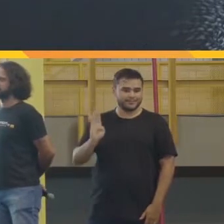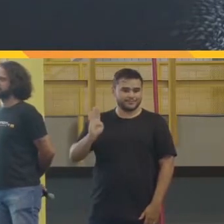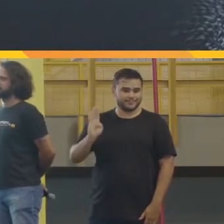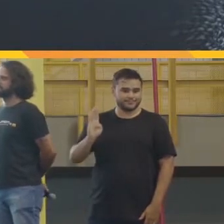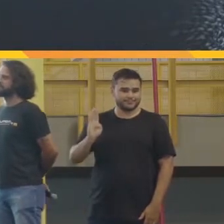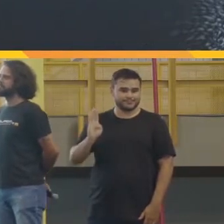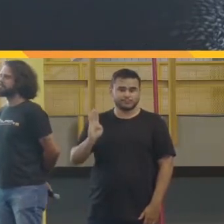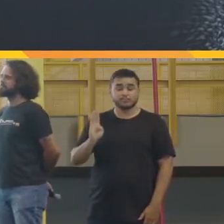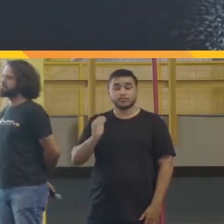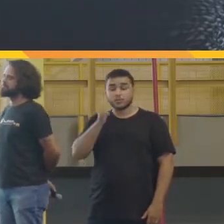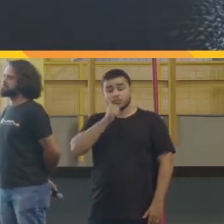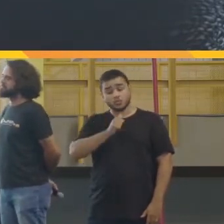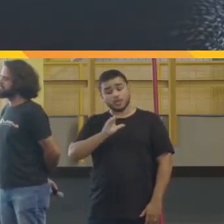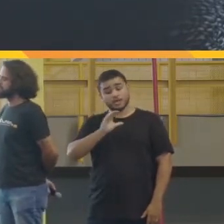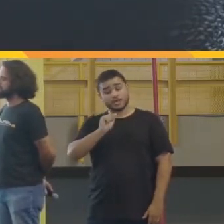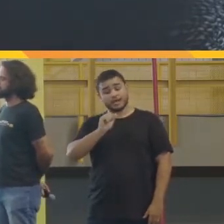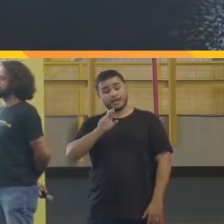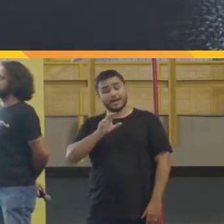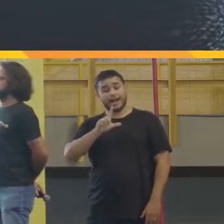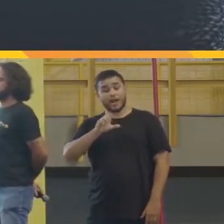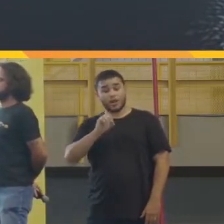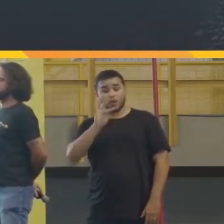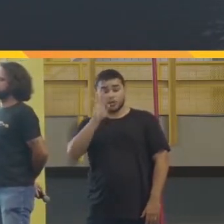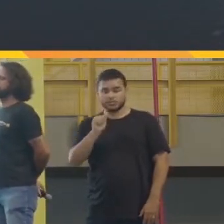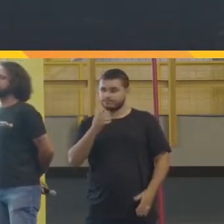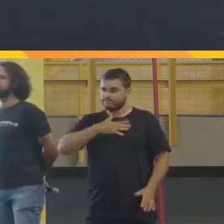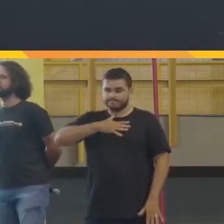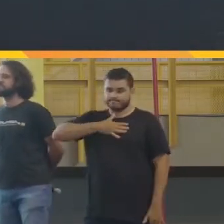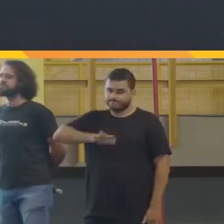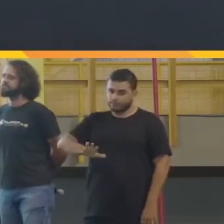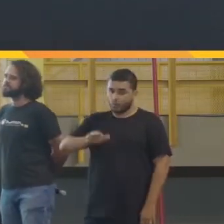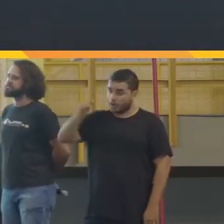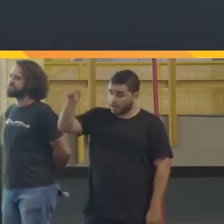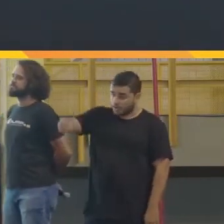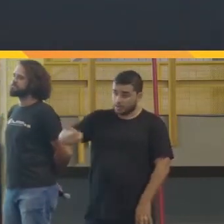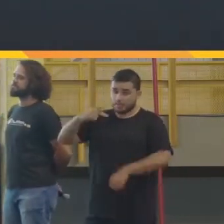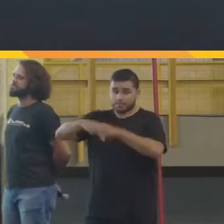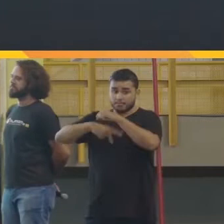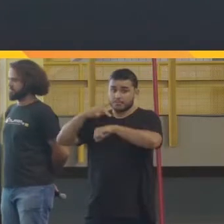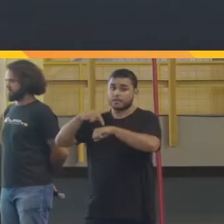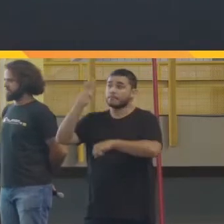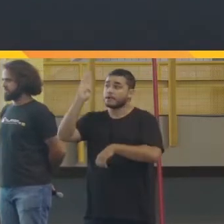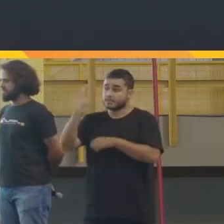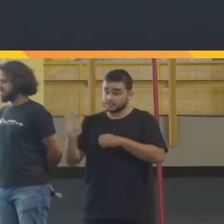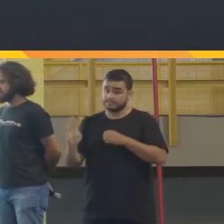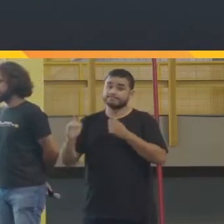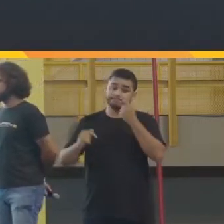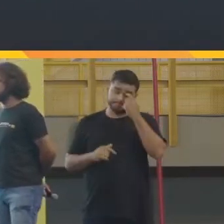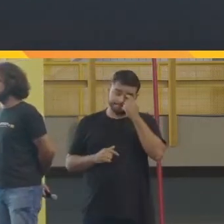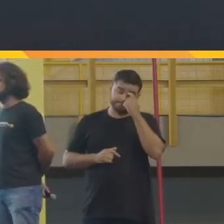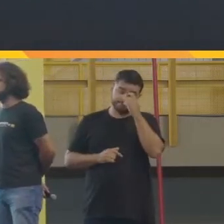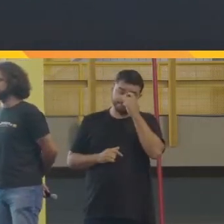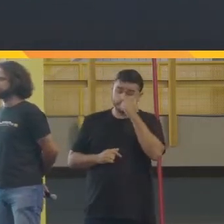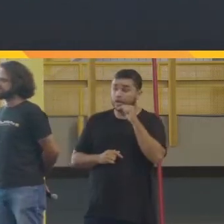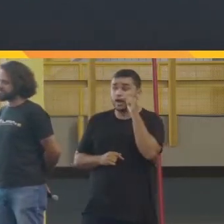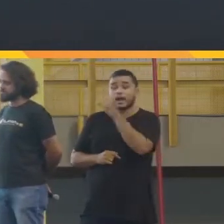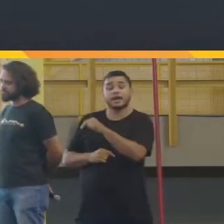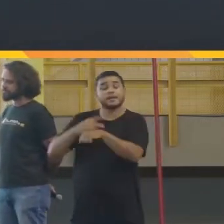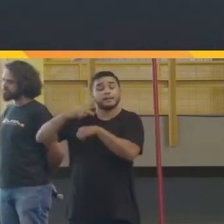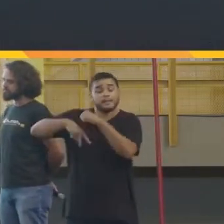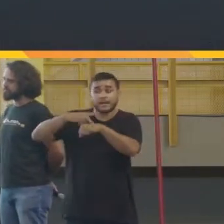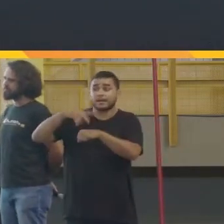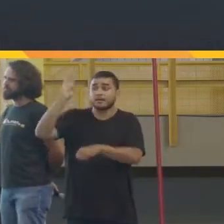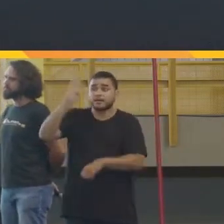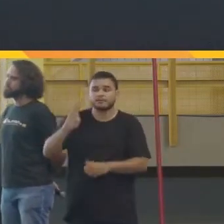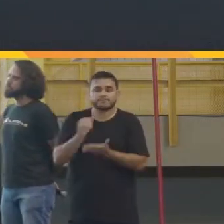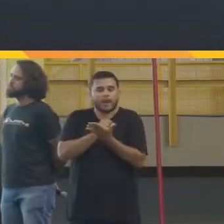Embora Dona Carlota não gostasse muito da gente, ela nos deu de presente um dos presentes,